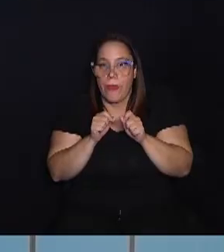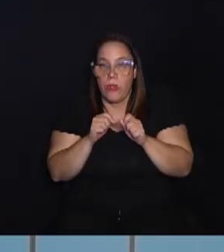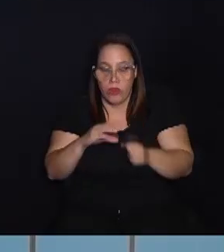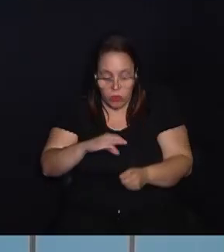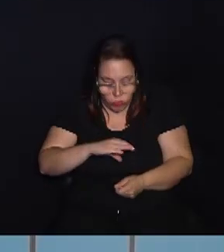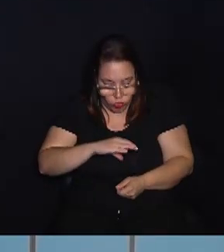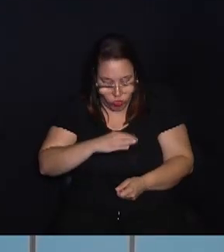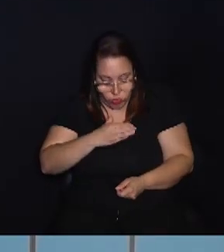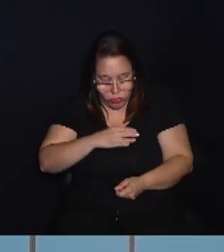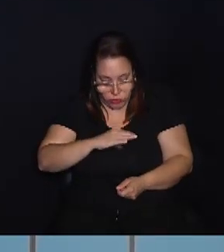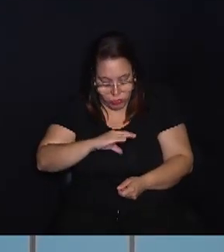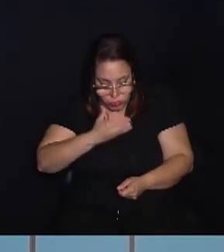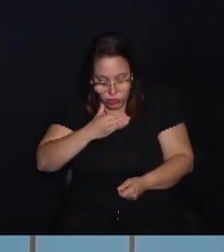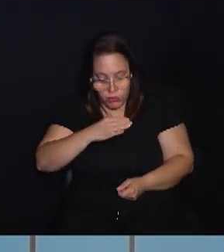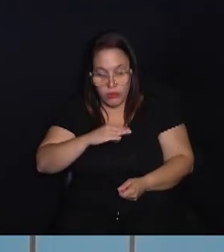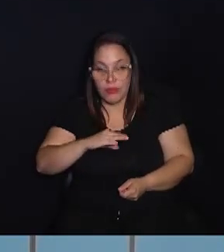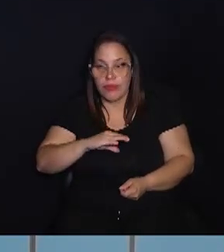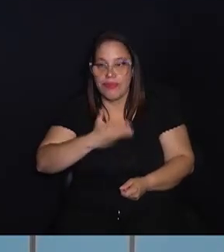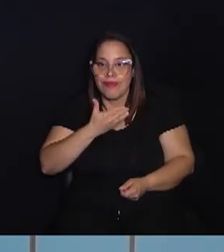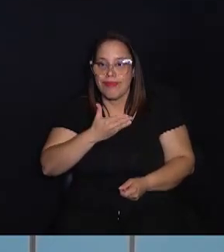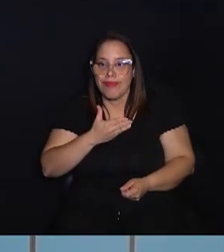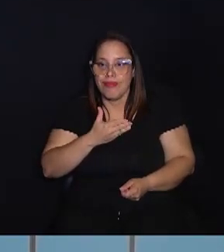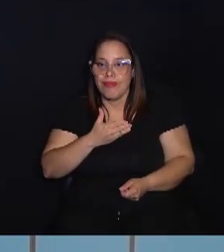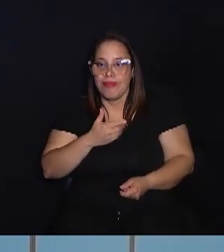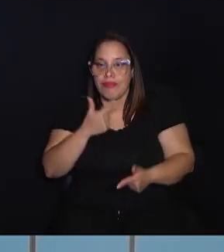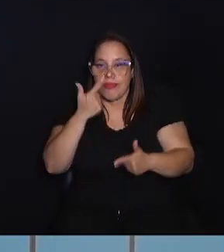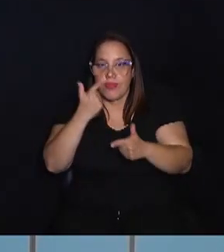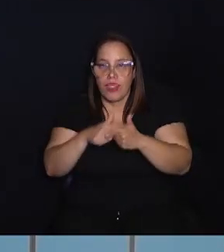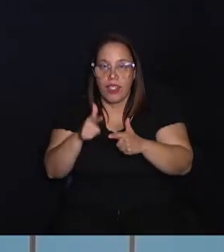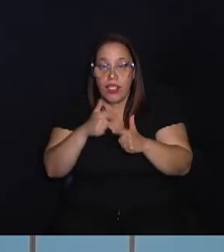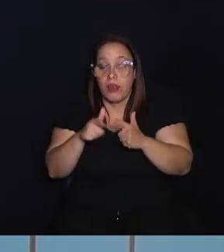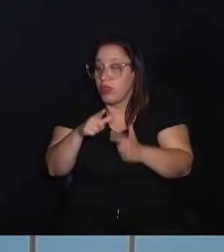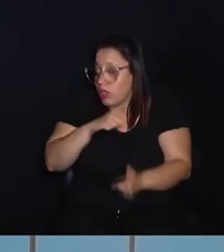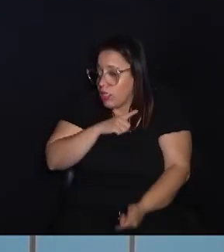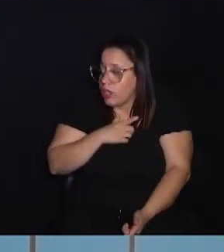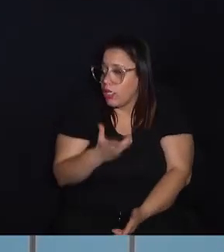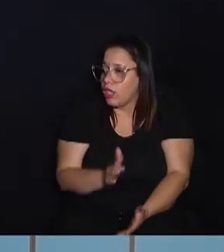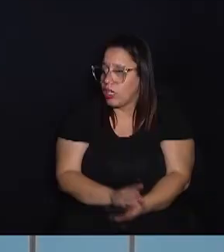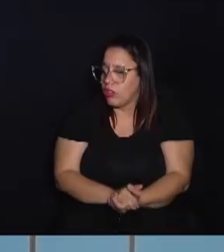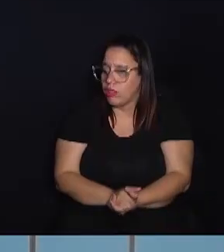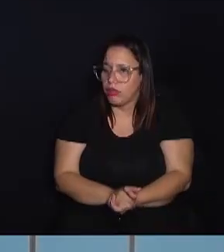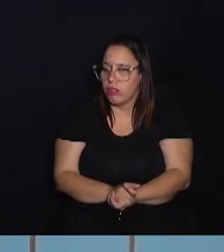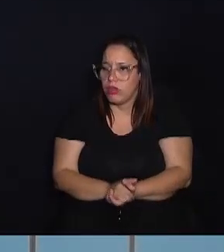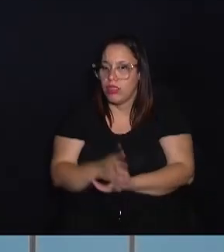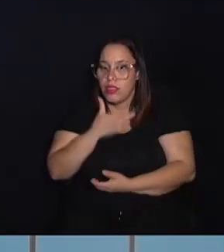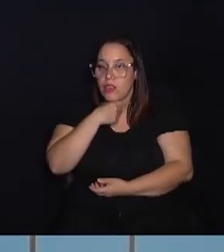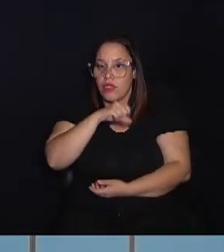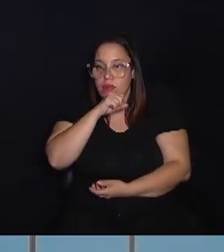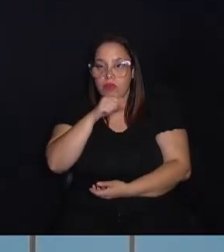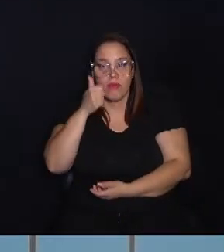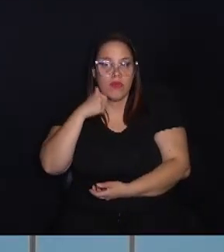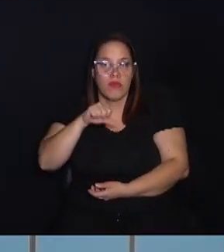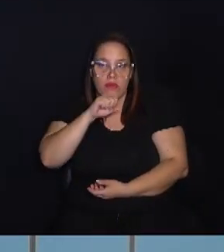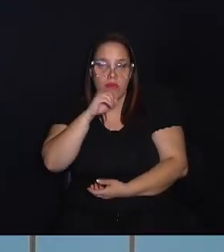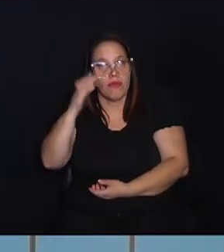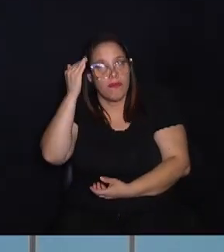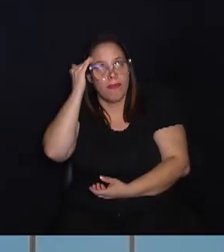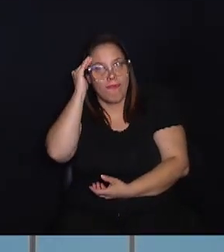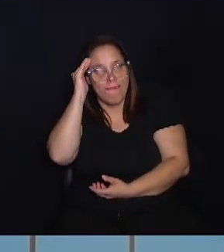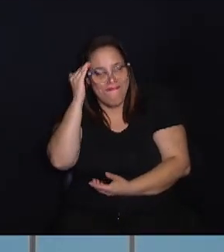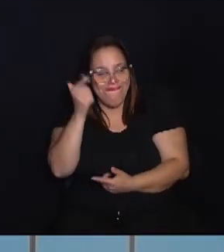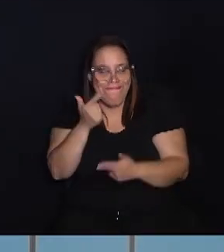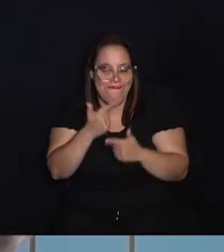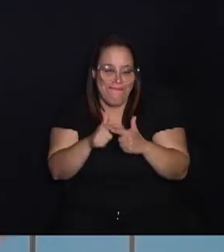encorajamento dos filhos mediante a problemas que eles têm. Os pais entenderem os problemas,